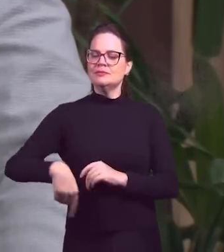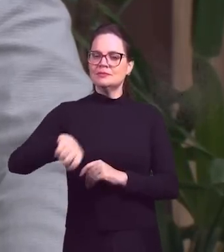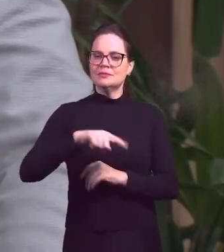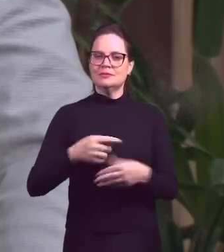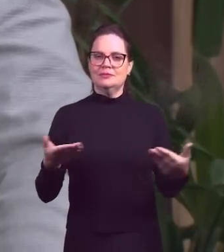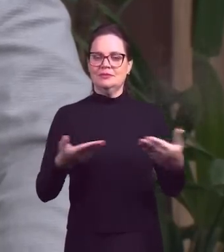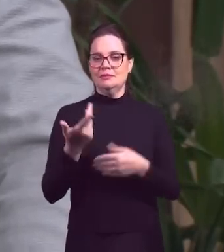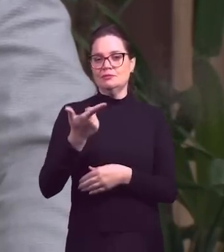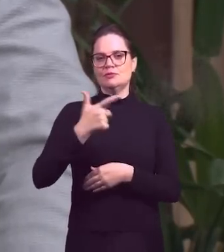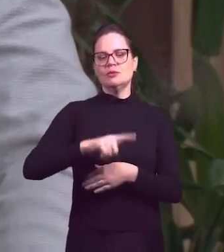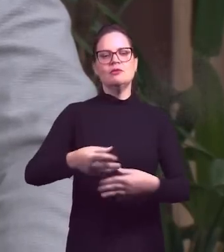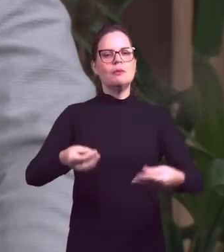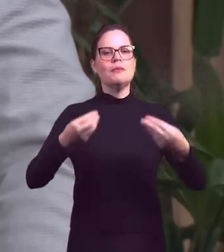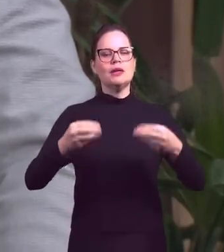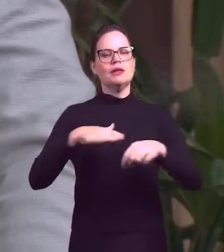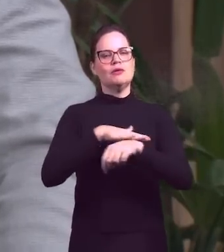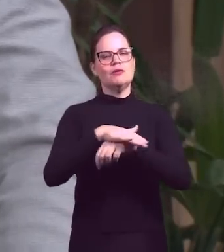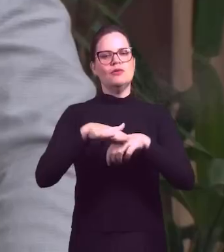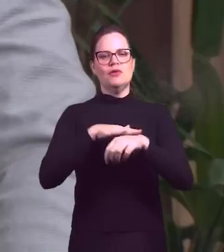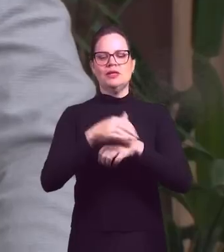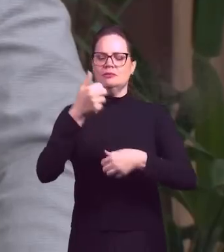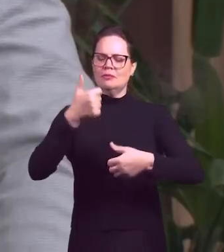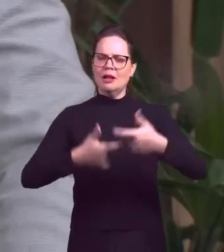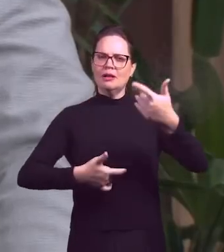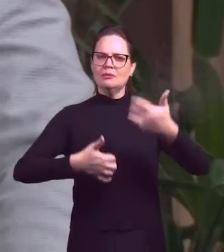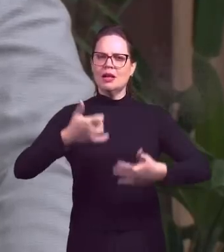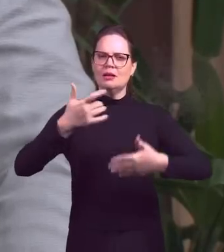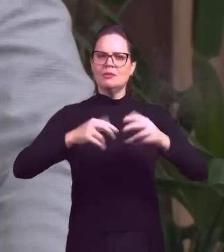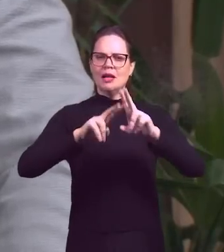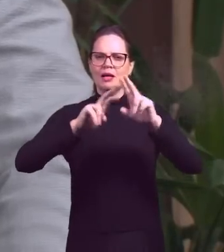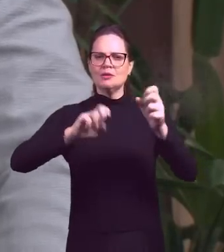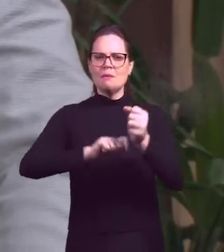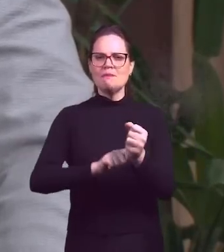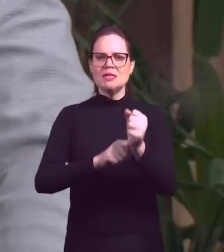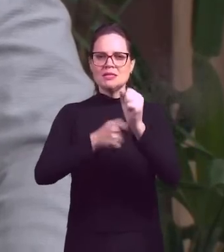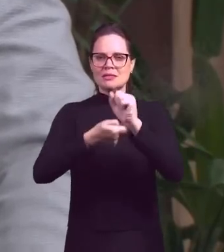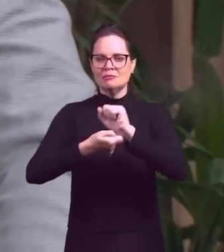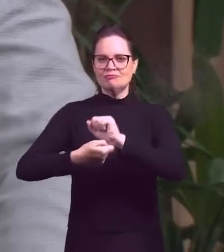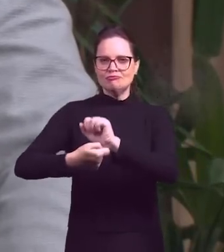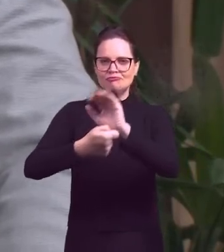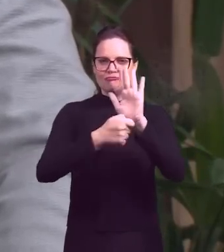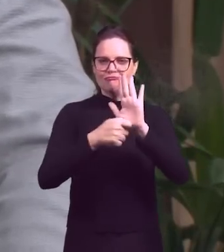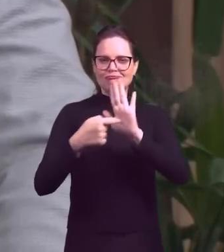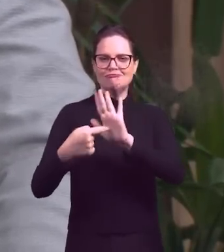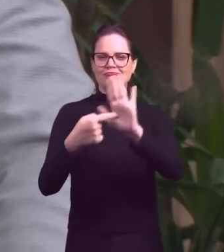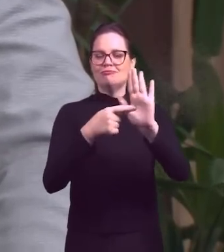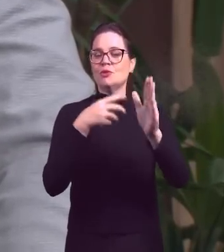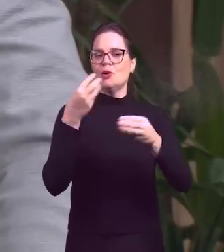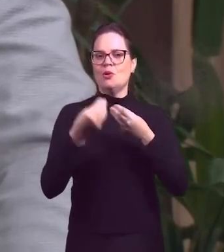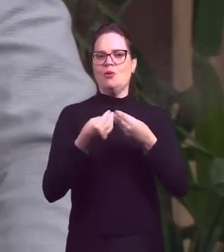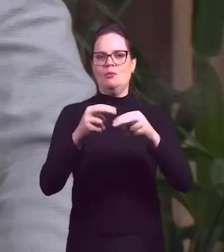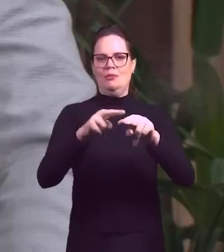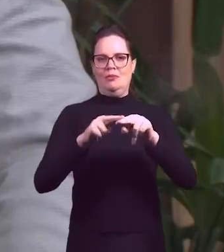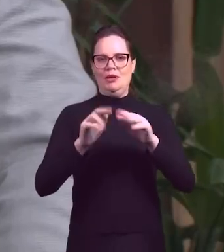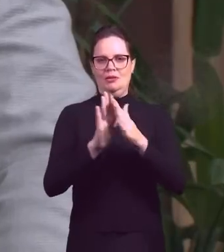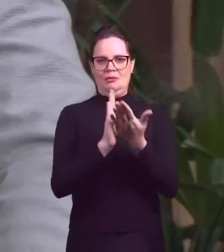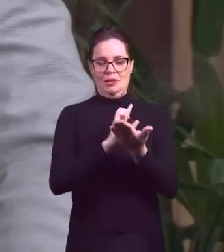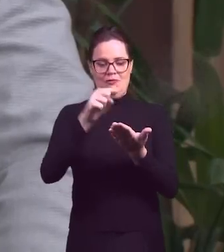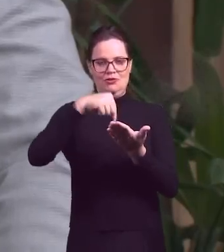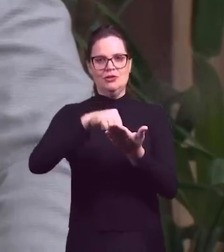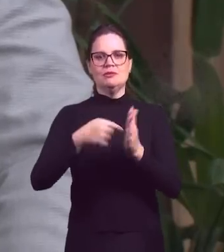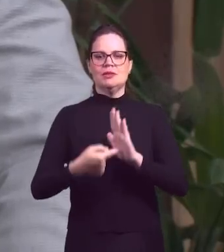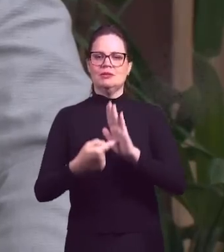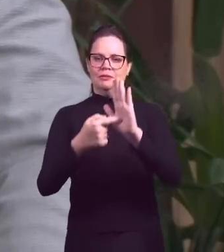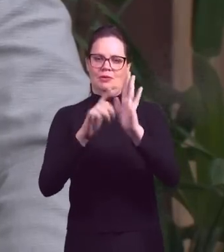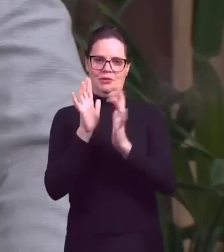Estamos aqui mais uma vez para descortinar os mistérios revelados na palavra através